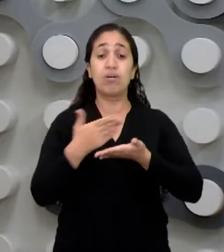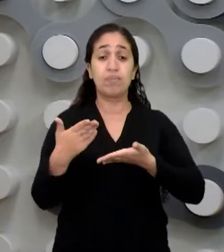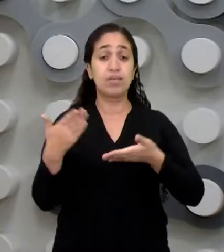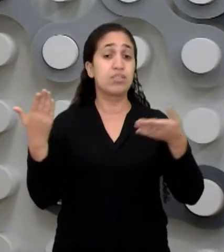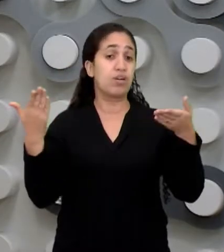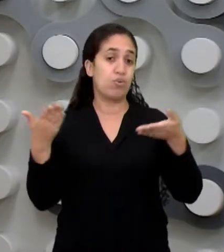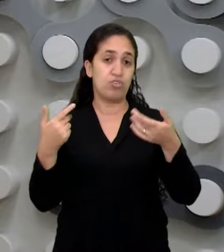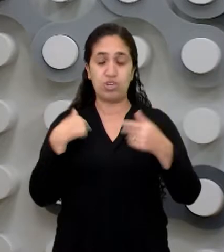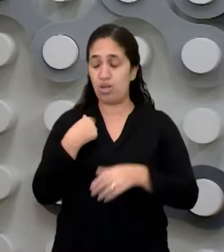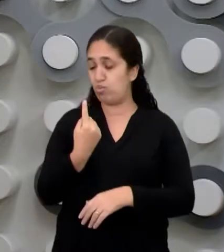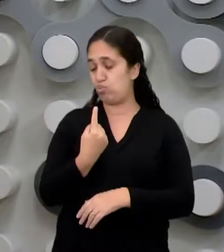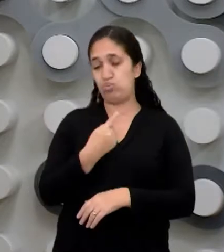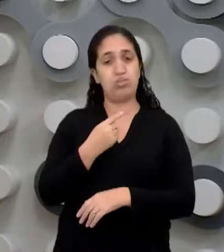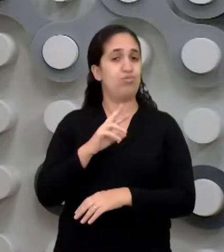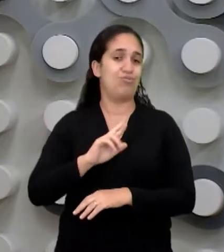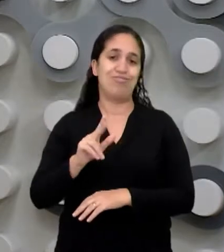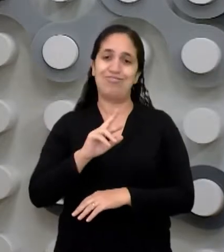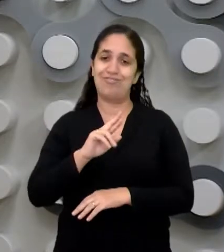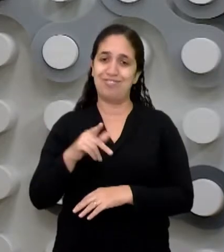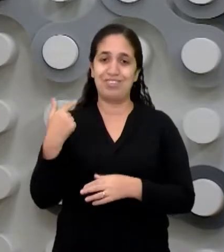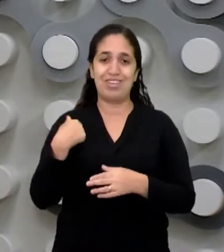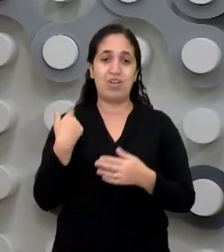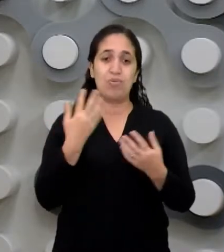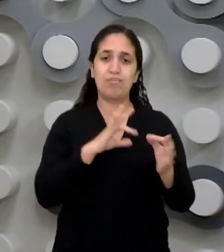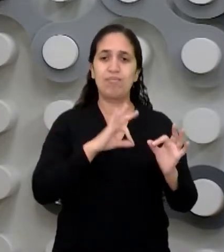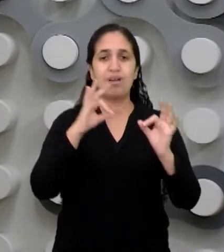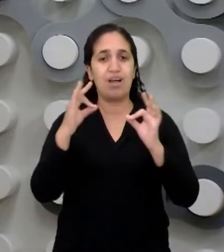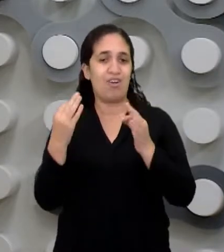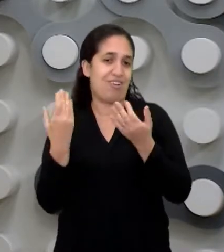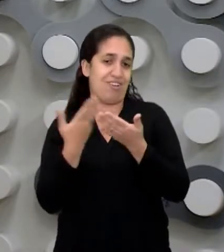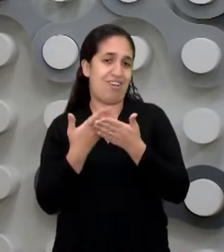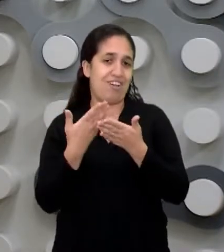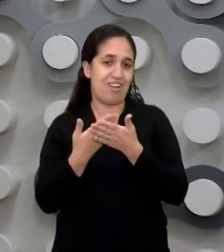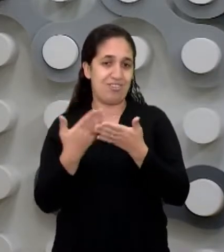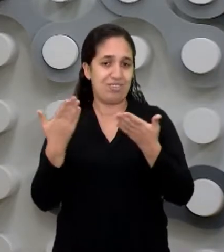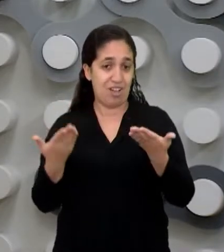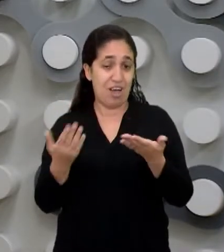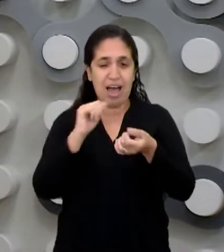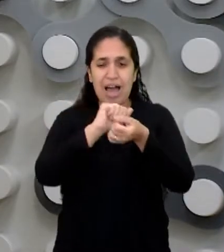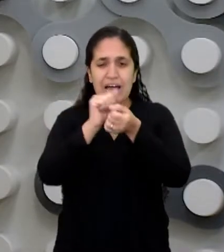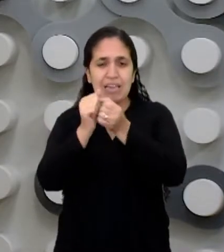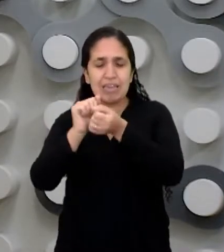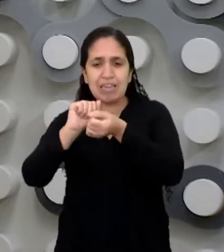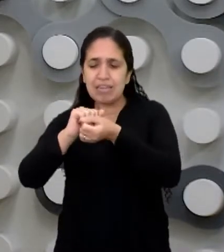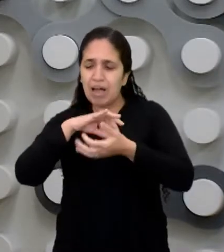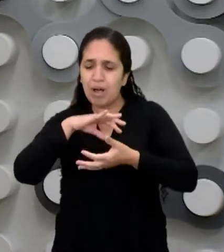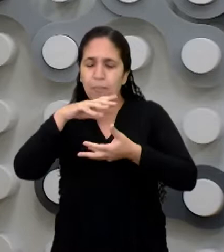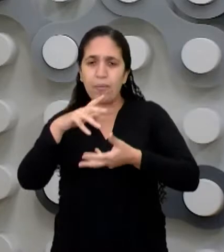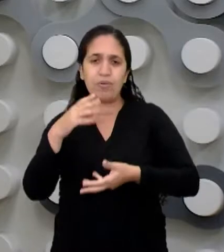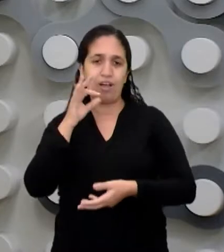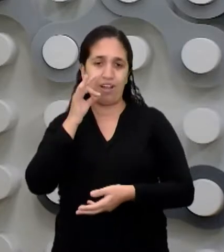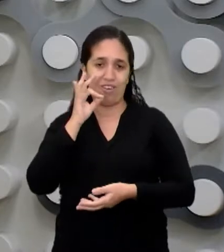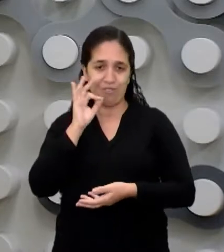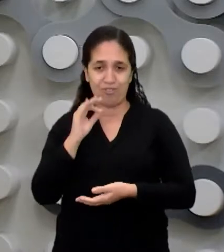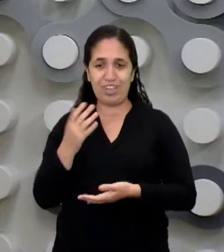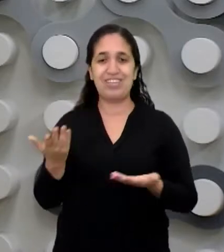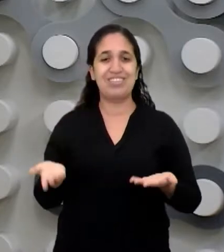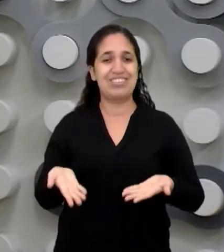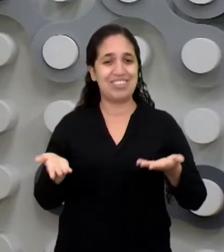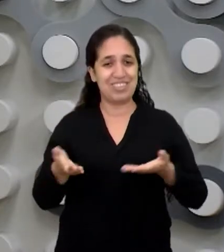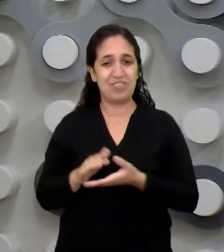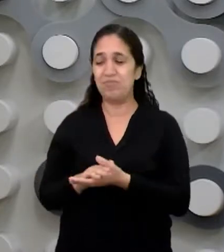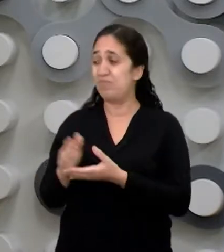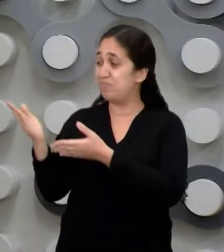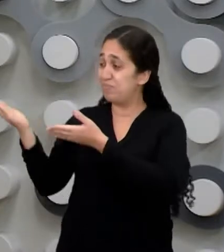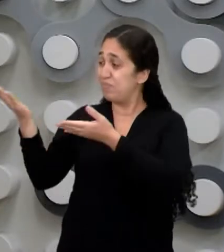estou sozinho, como eu disse, a aula é uma representação de um Word Café adaptado para o estúdio D, né? E aí eu trouxe